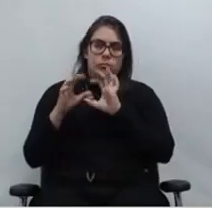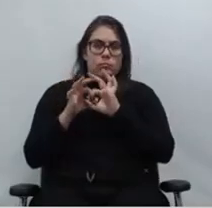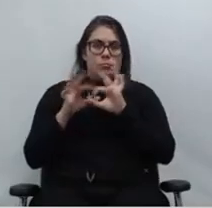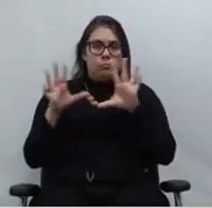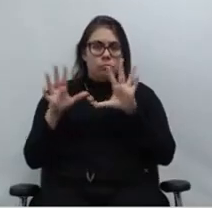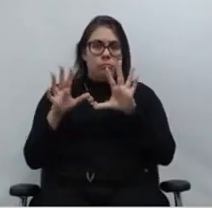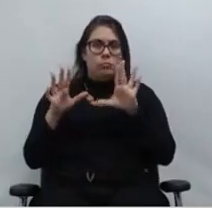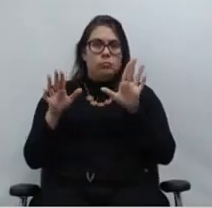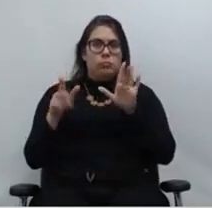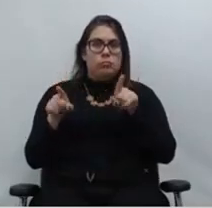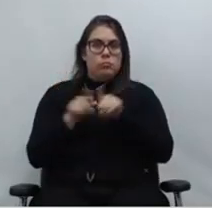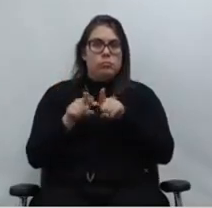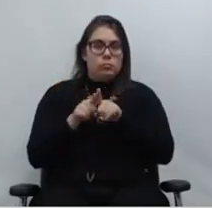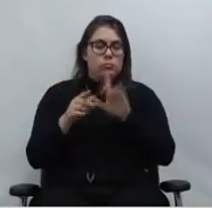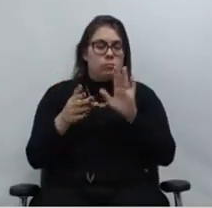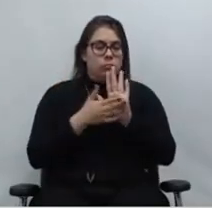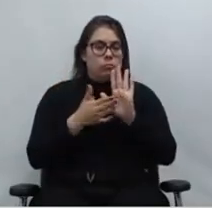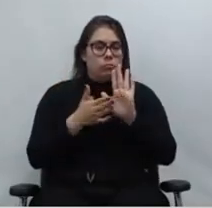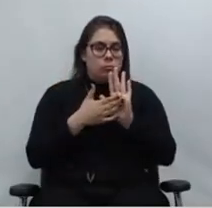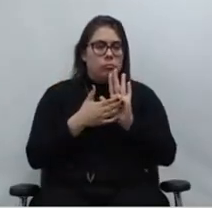liberdade, da propositura dos atos